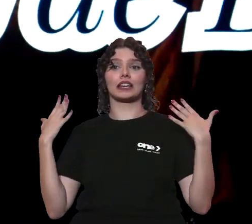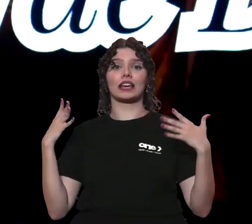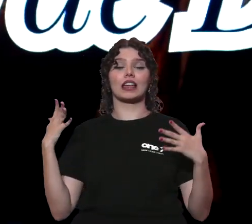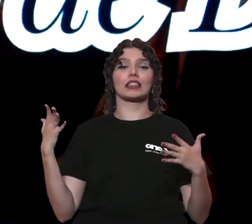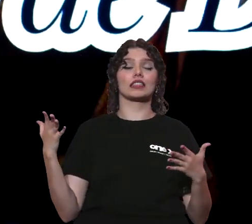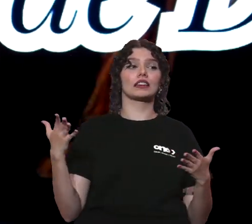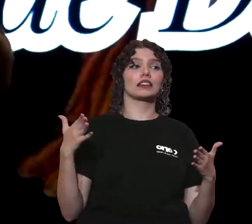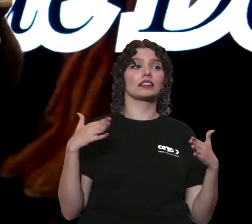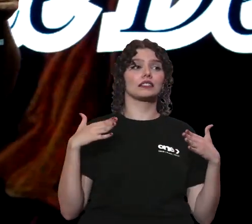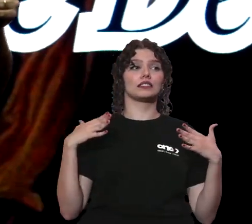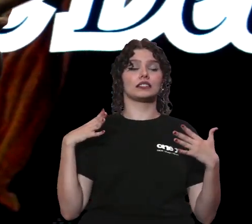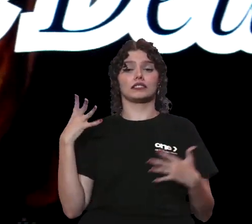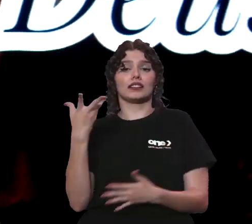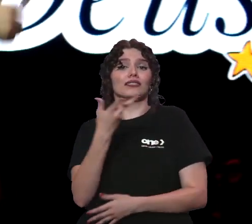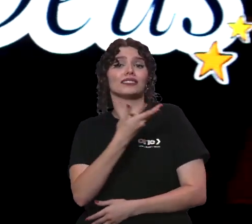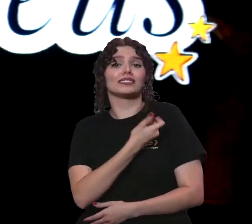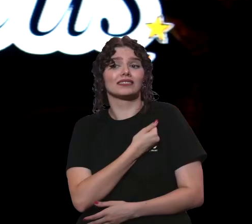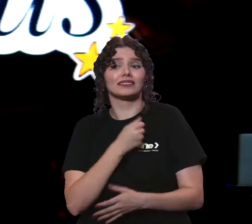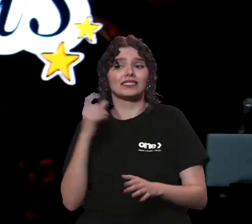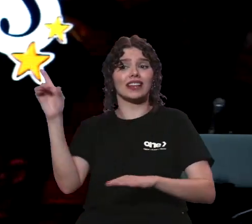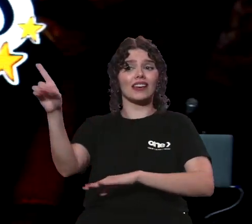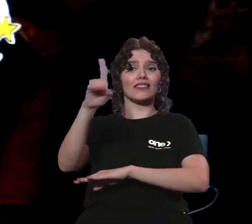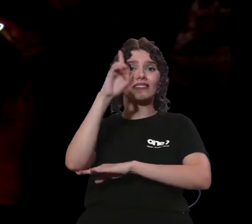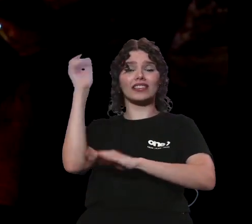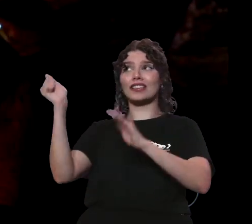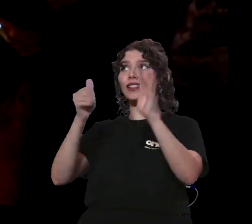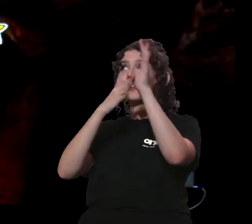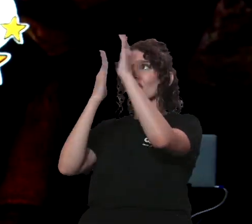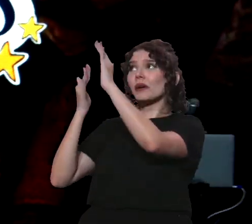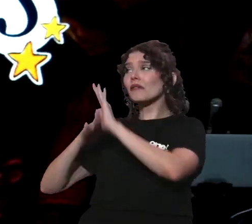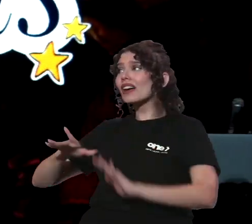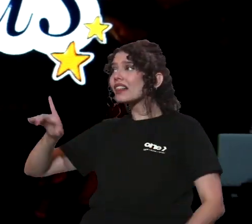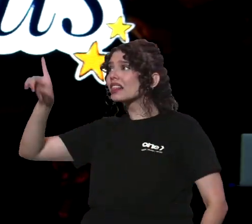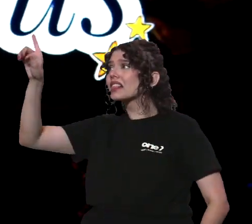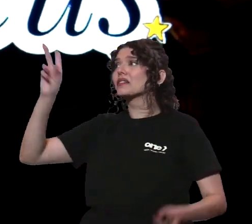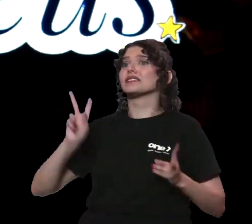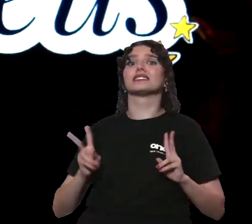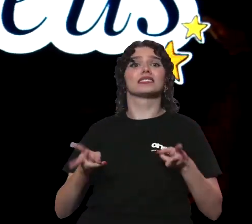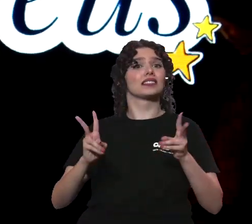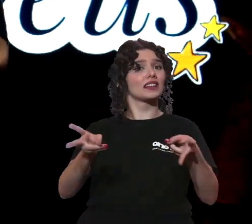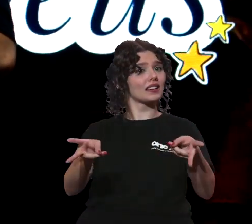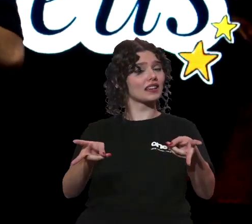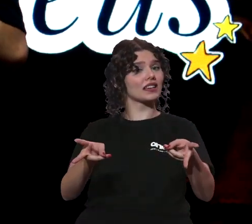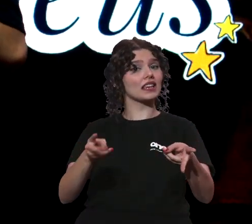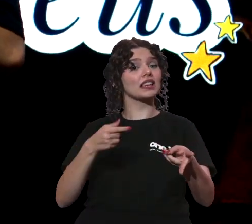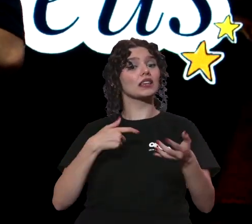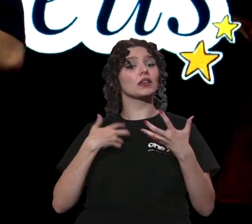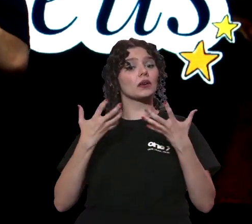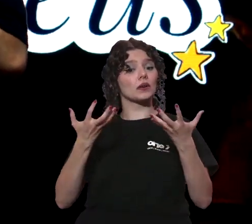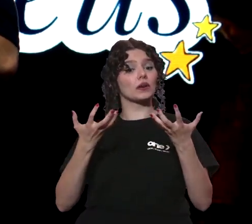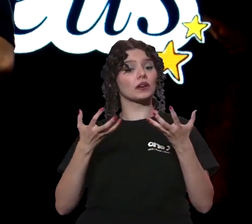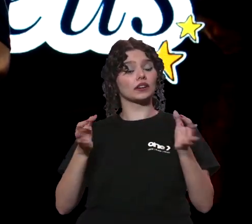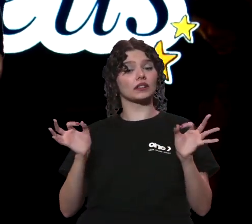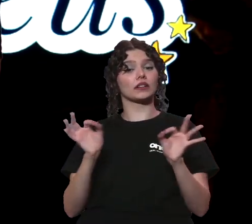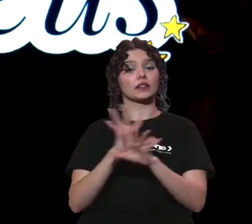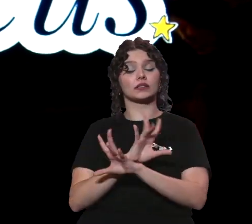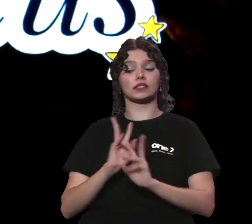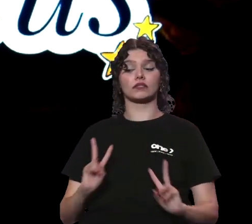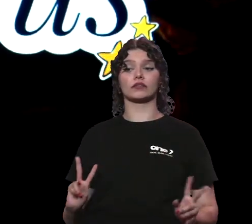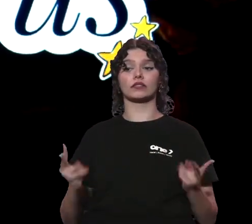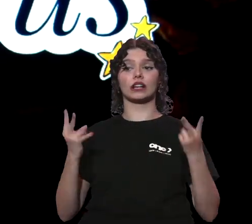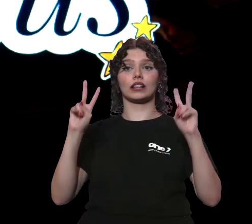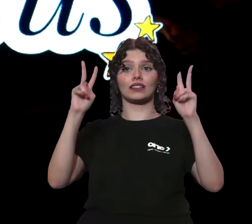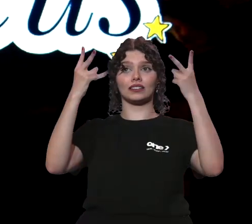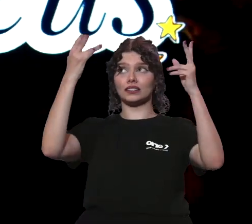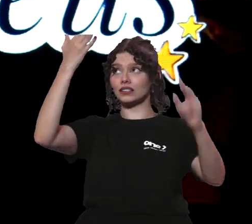Davi louvava a Deus em todo o tempo. E o que ele está ensinando, e é com isso que eu quero encerrar sobre valorização da presença